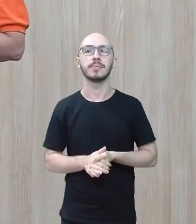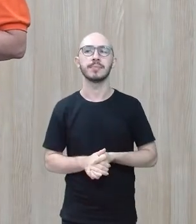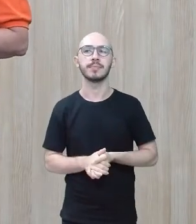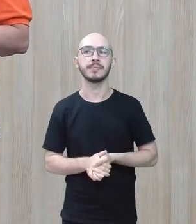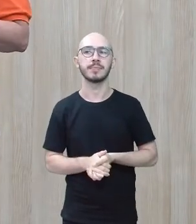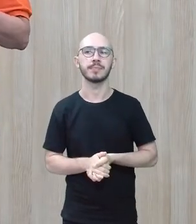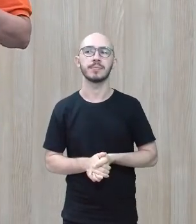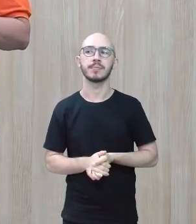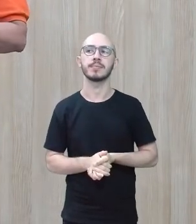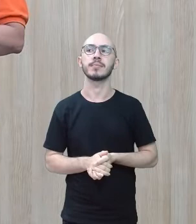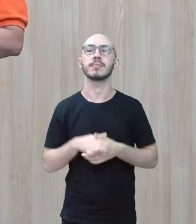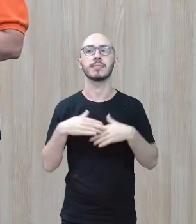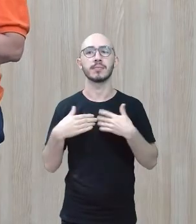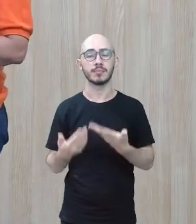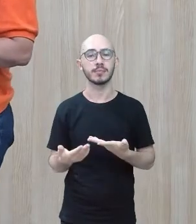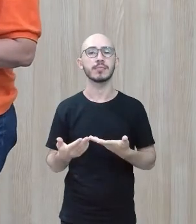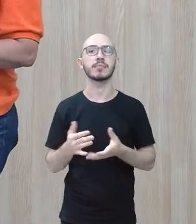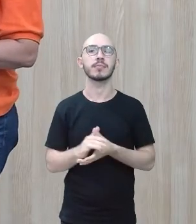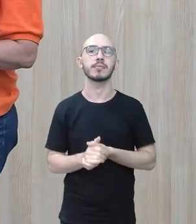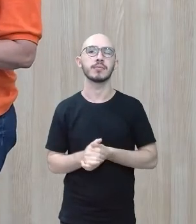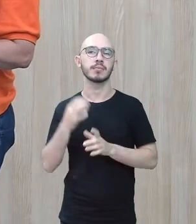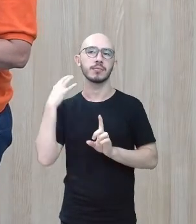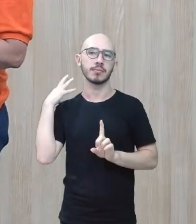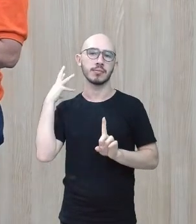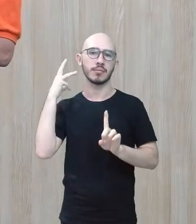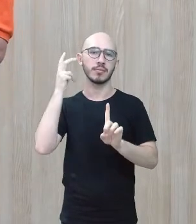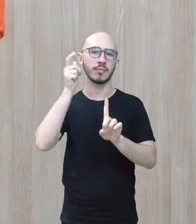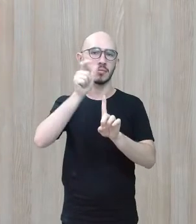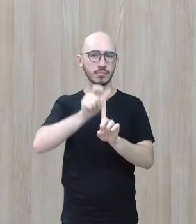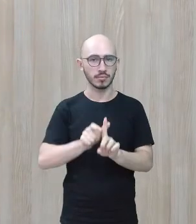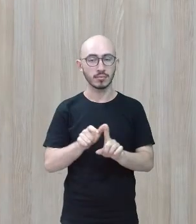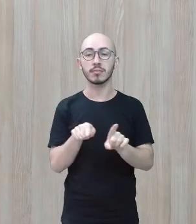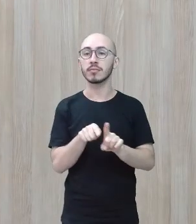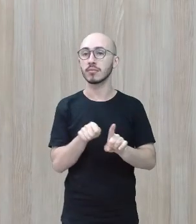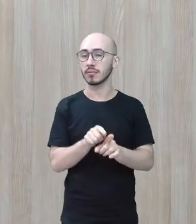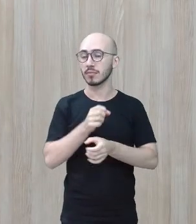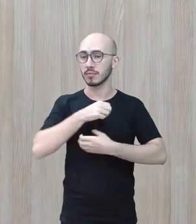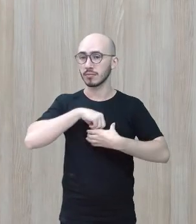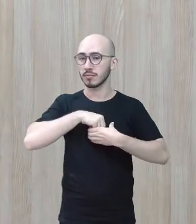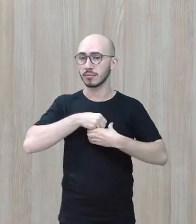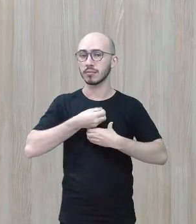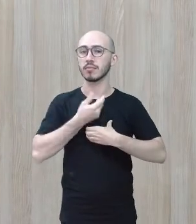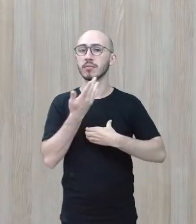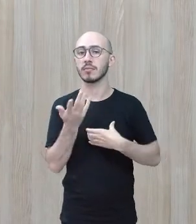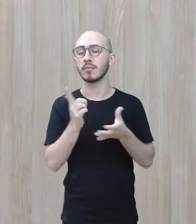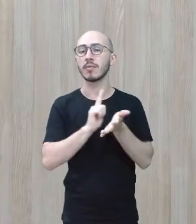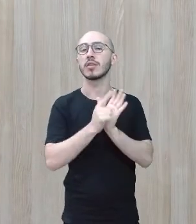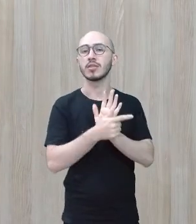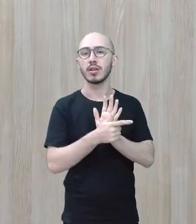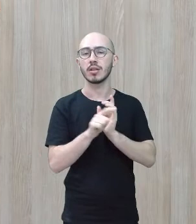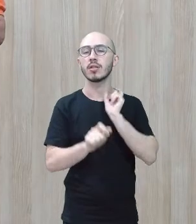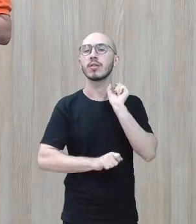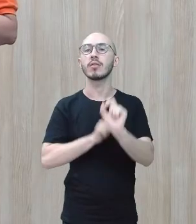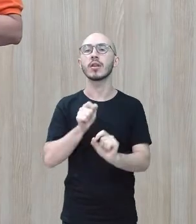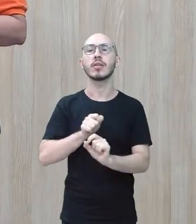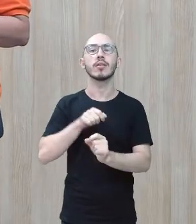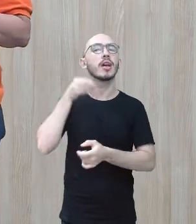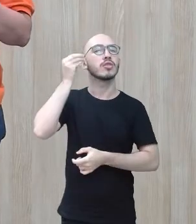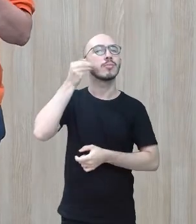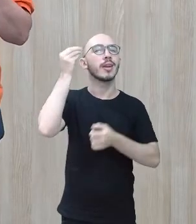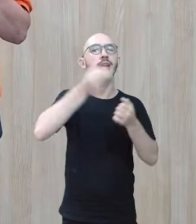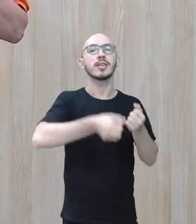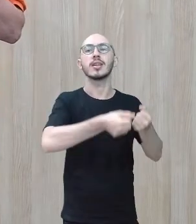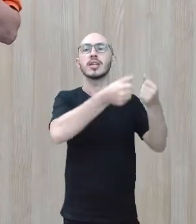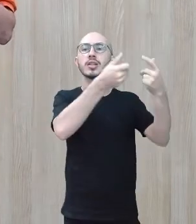e a biografia e a autobiografia são gêneros da ordem do relatar. Quando